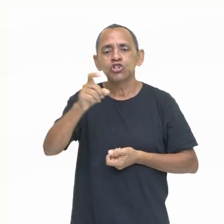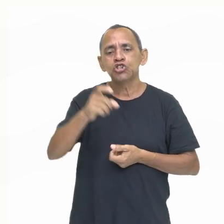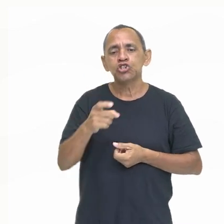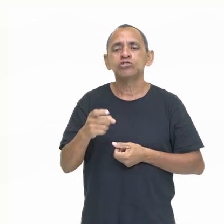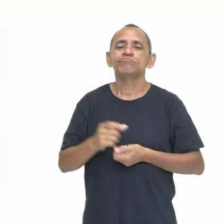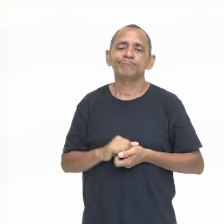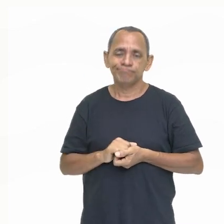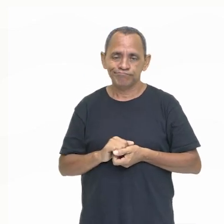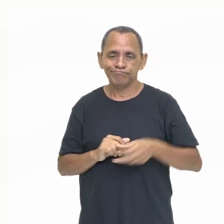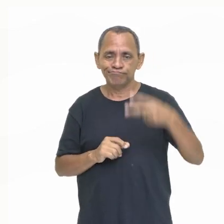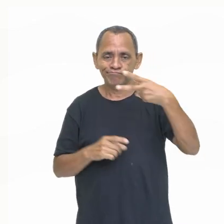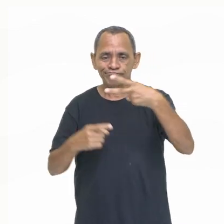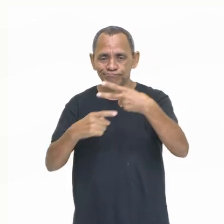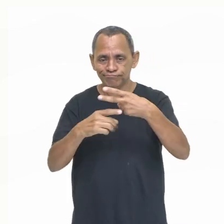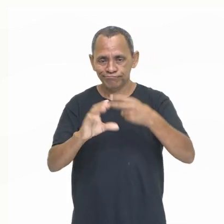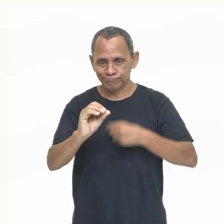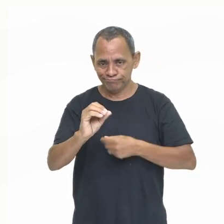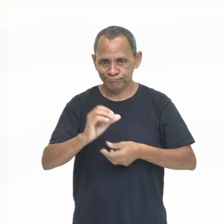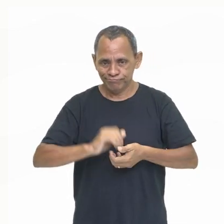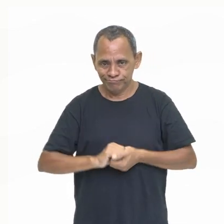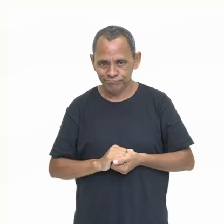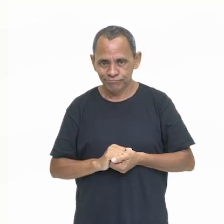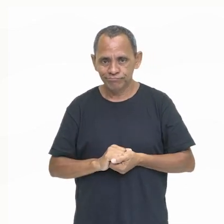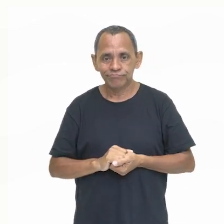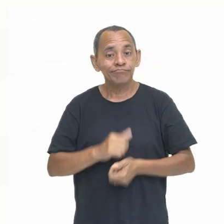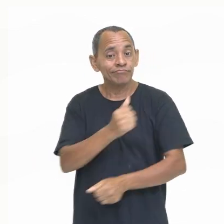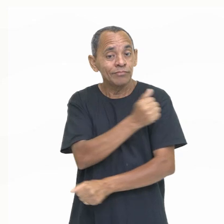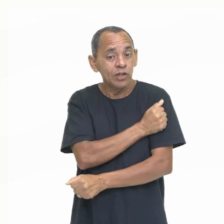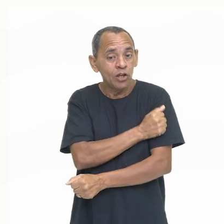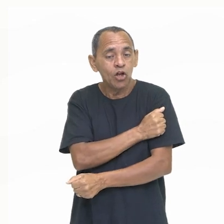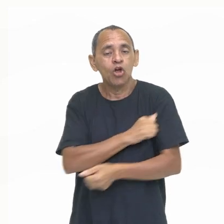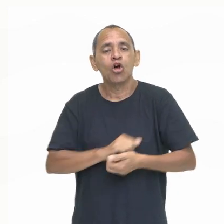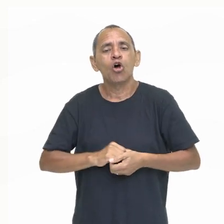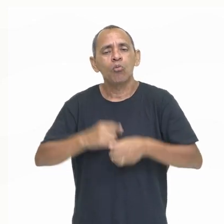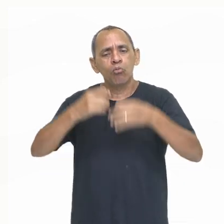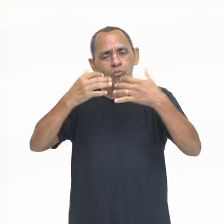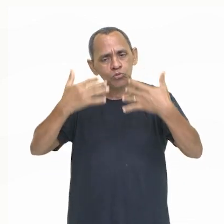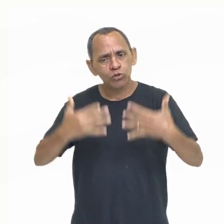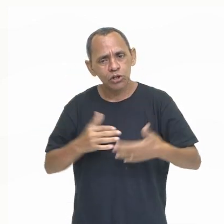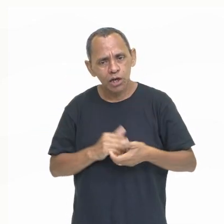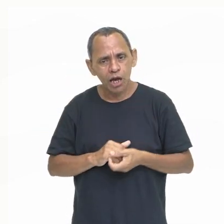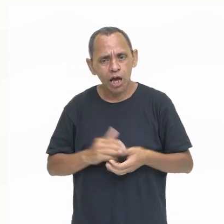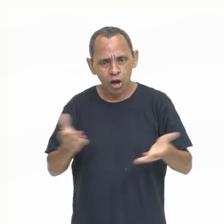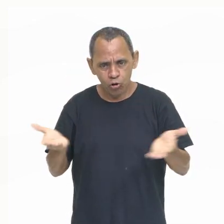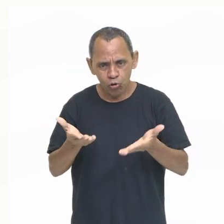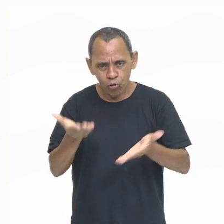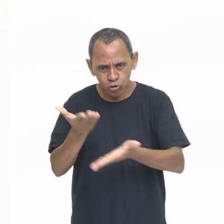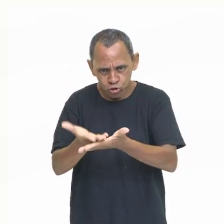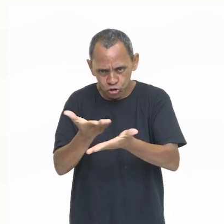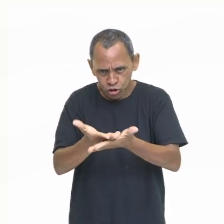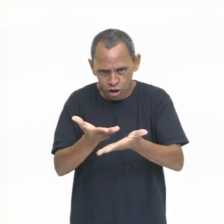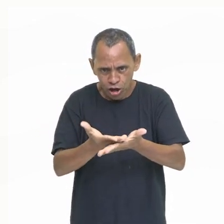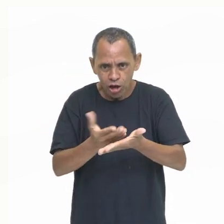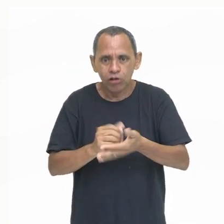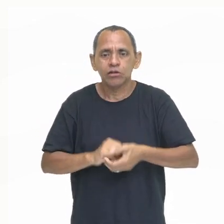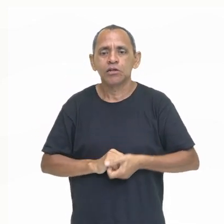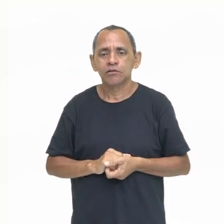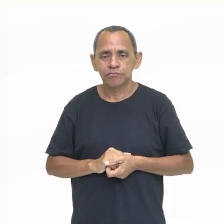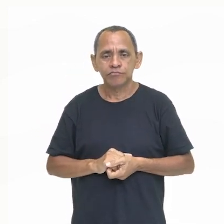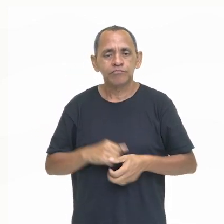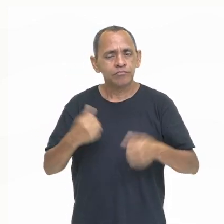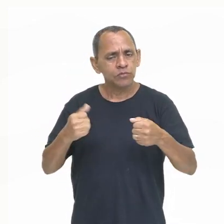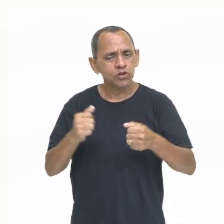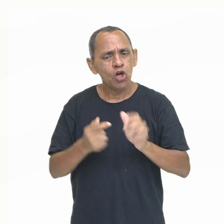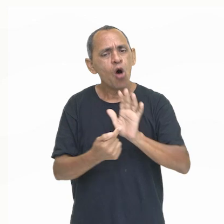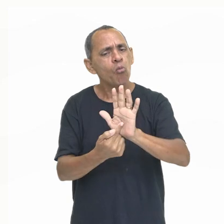0. Bom, alunos, era isso que o professor Paulo tinha para trazer para vocês nessa aula. Eu precisava mostrar